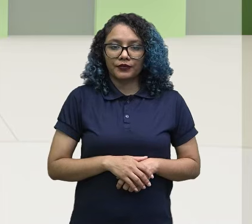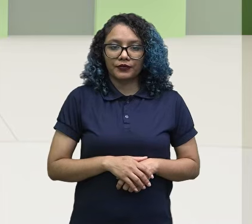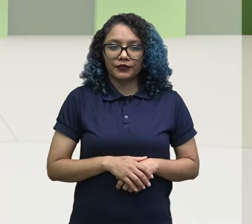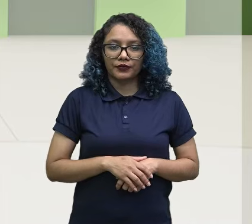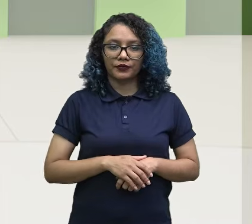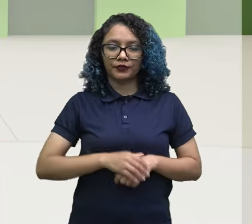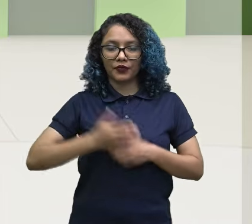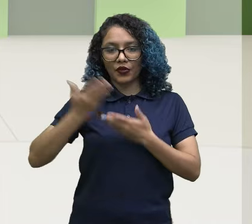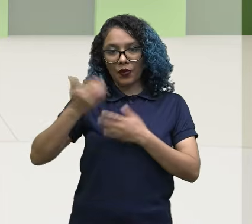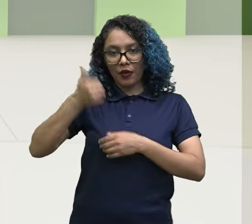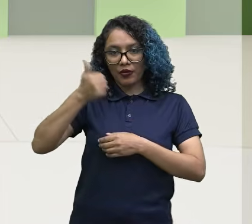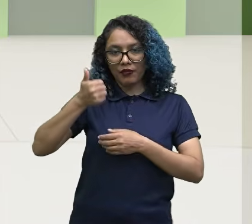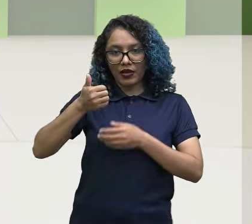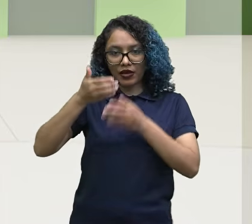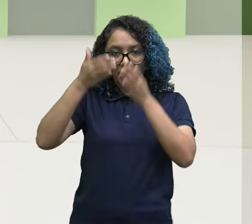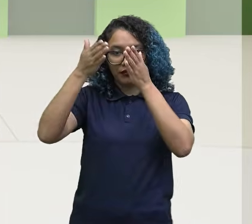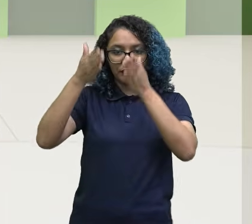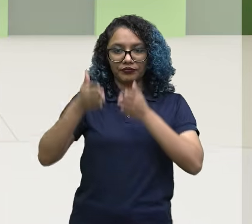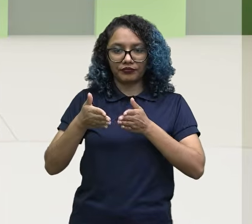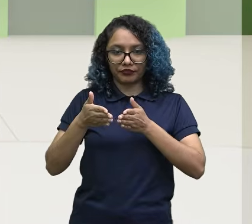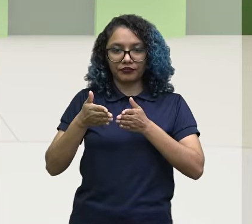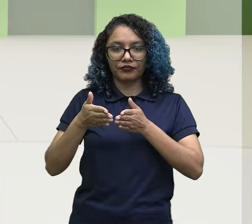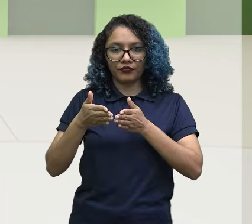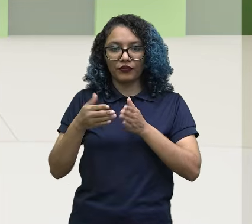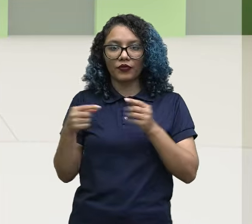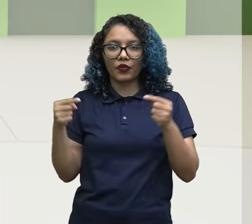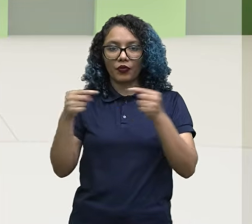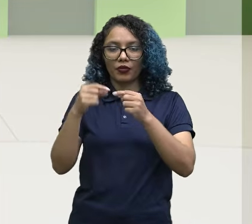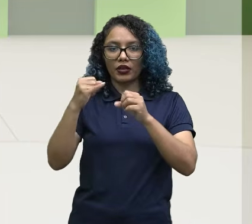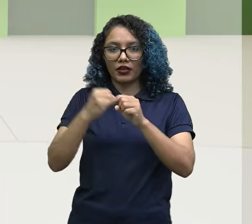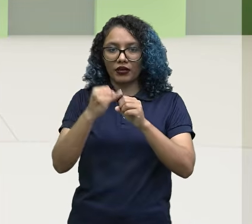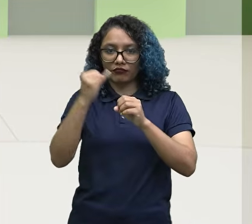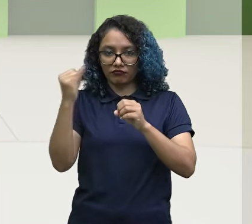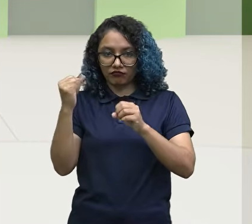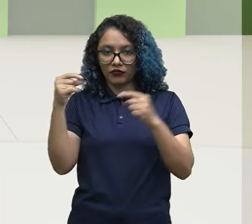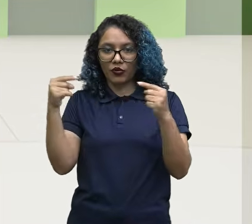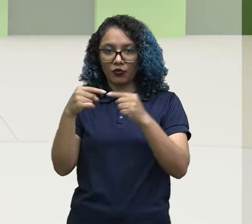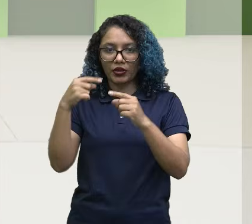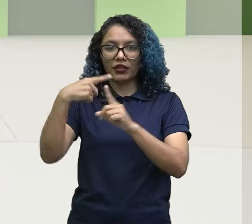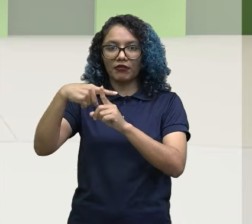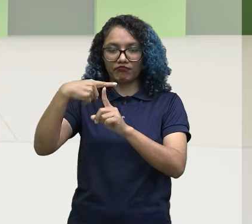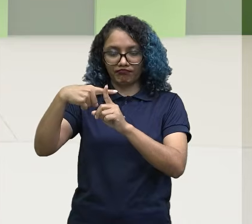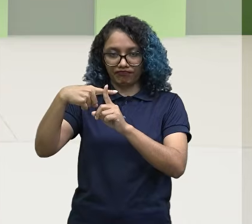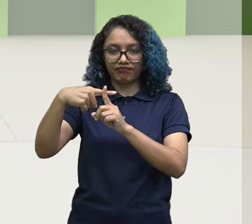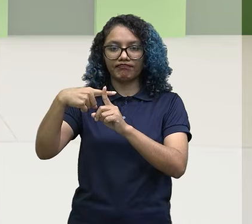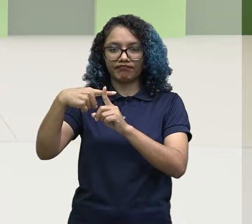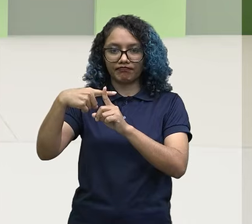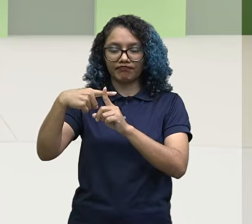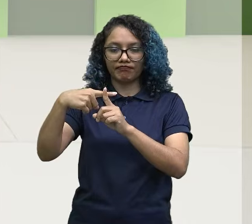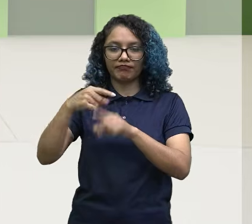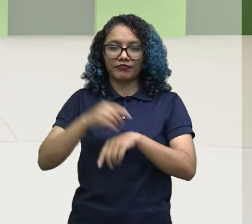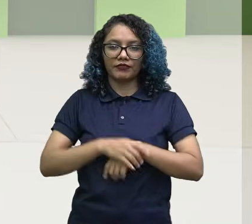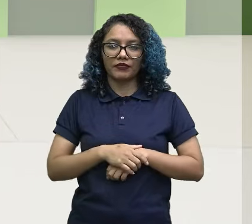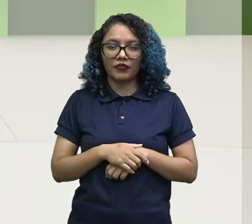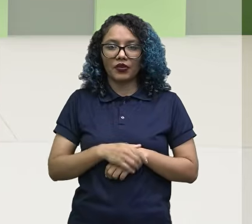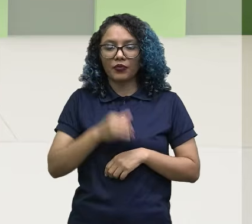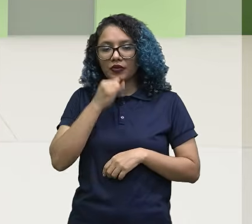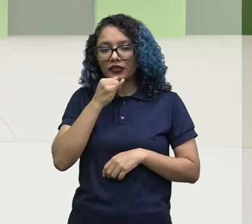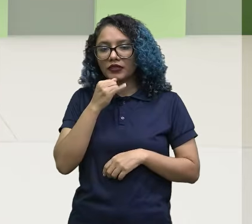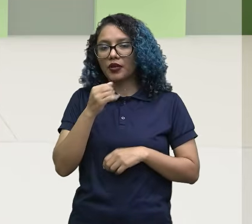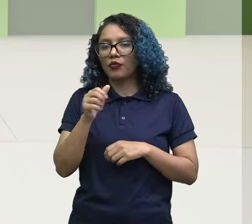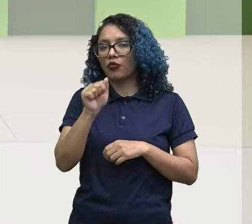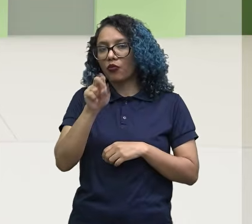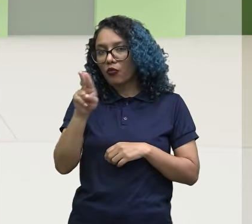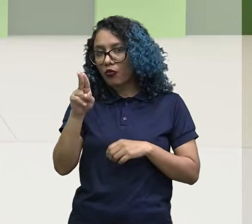né, aqui do meu ladinho, ela é a de cátions, né, ou seja, dos positivos, tá? E aí a gente começa desde o ouro